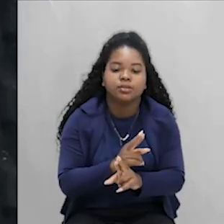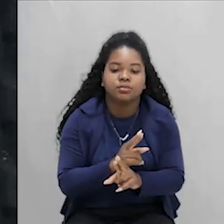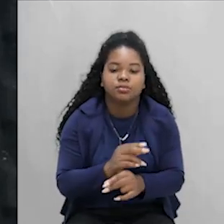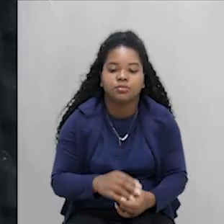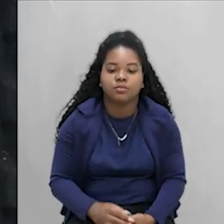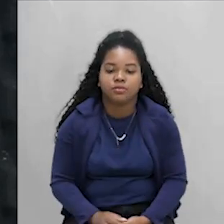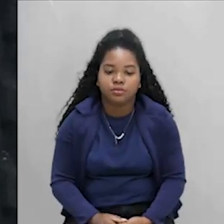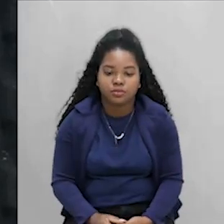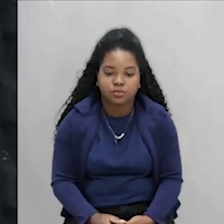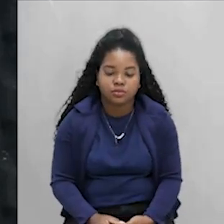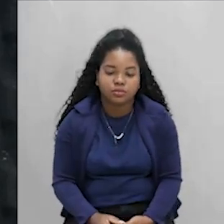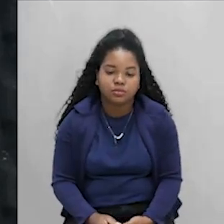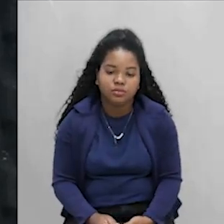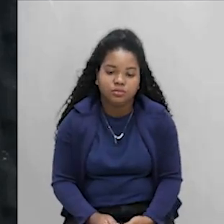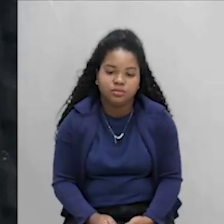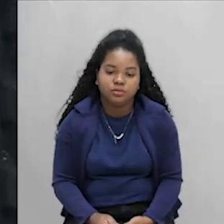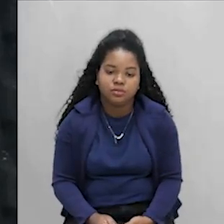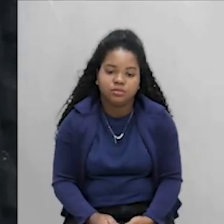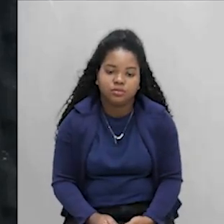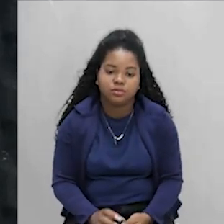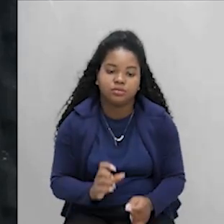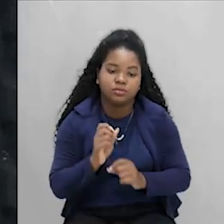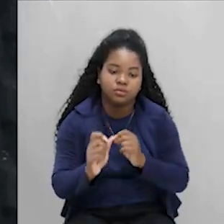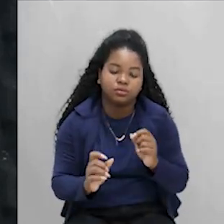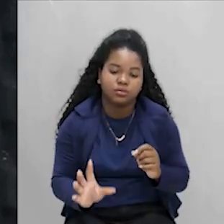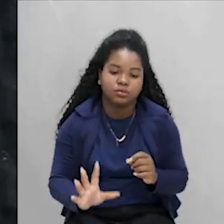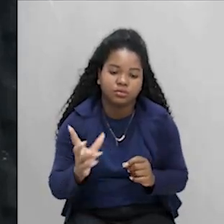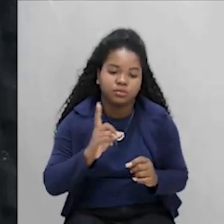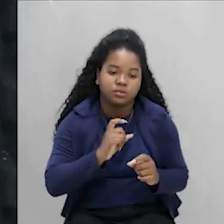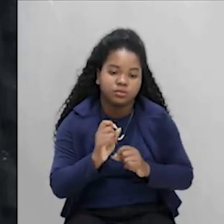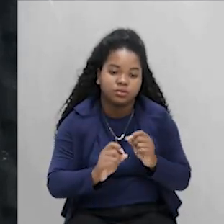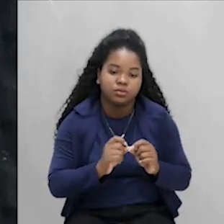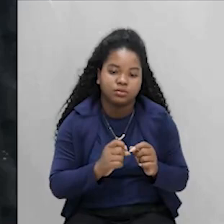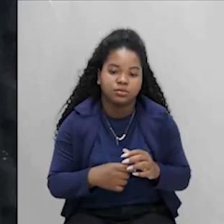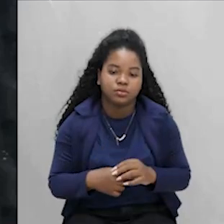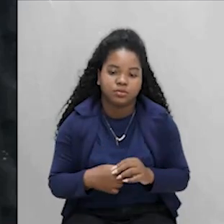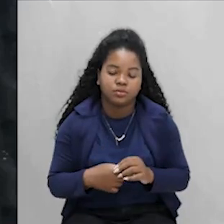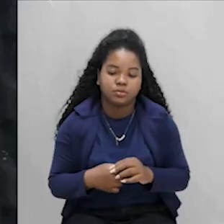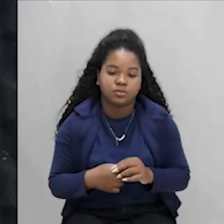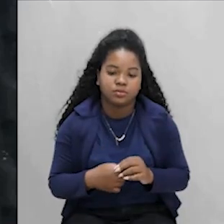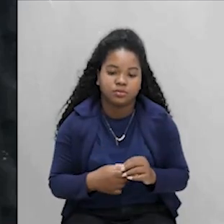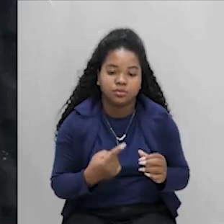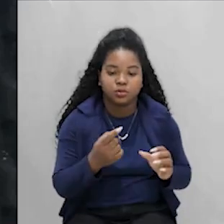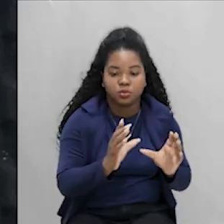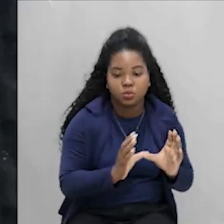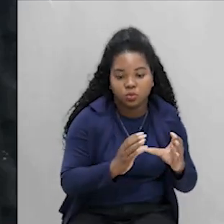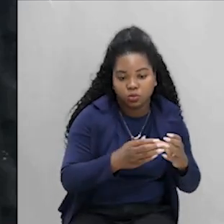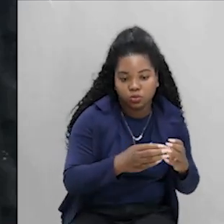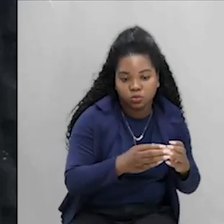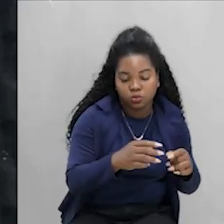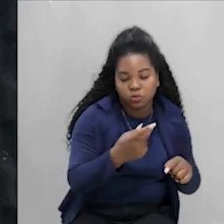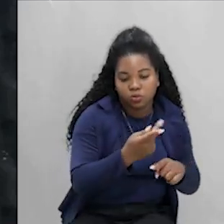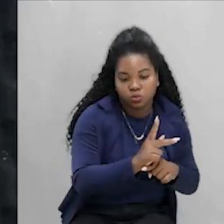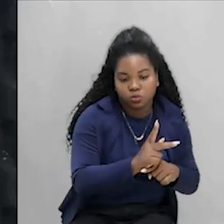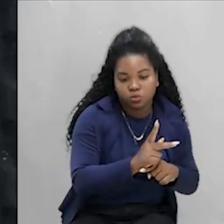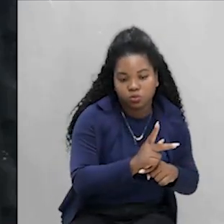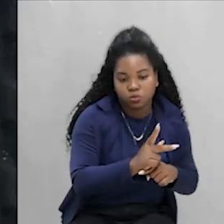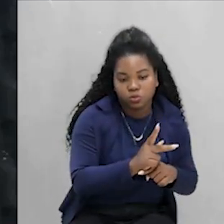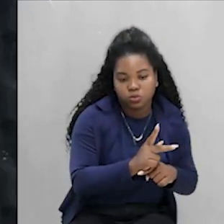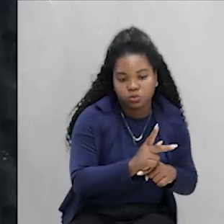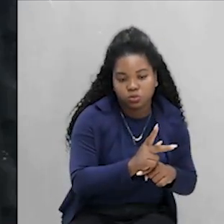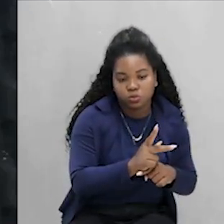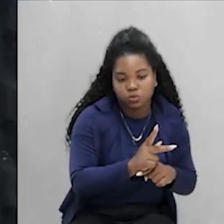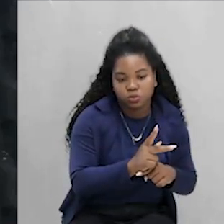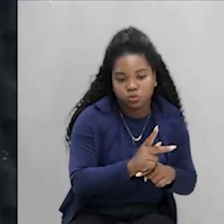certo aí o que acontece Olha só eu vou ter a eliminação de um grupo hidroxila de um dos